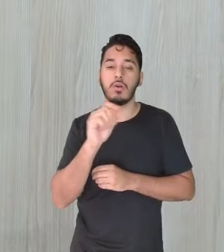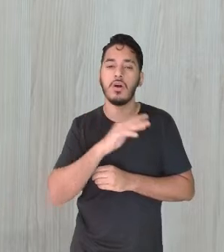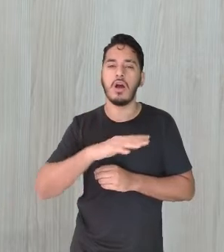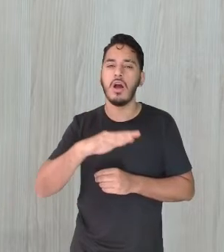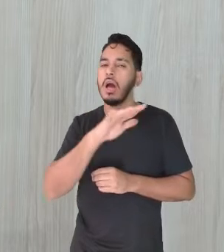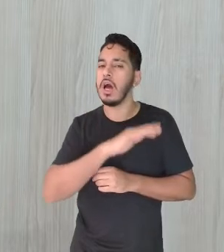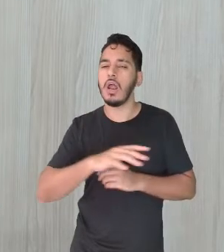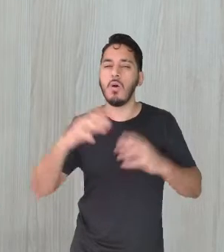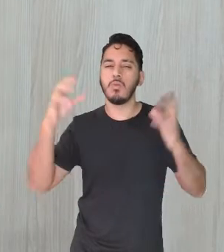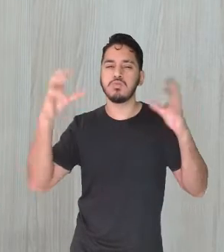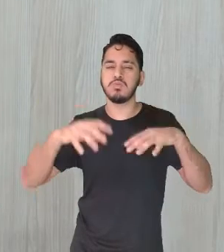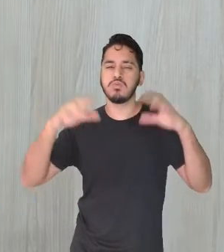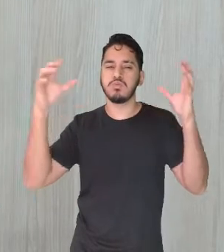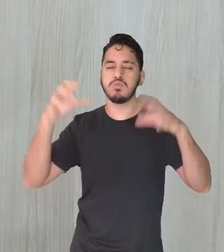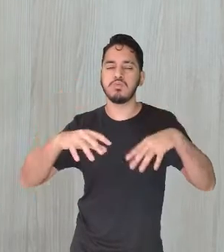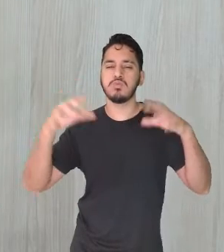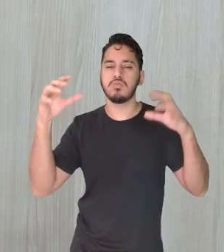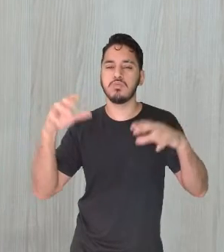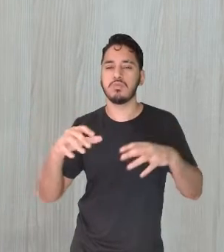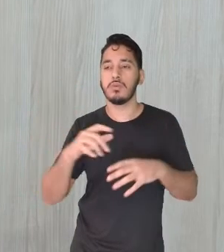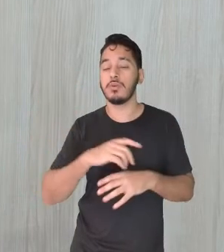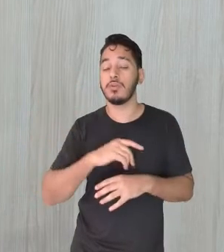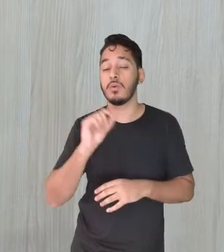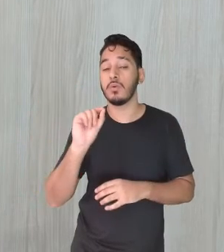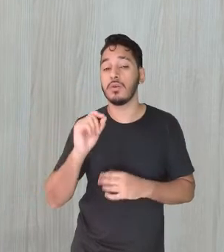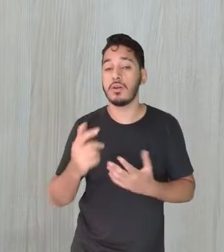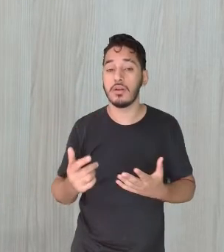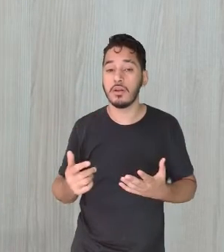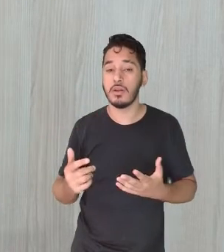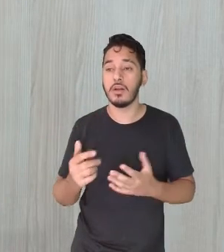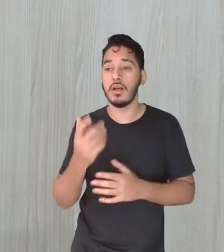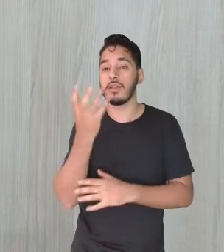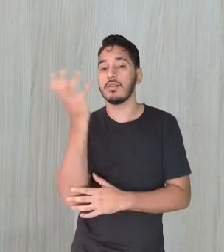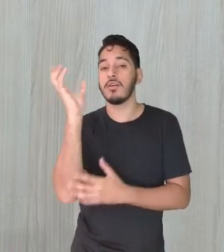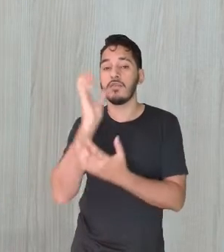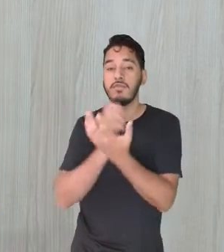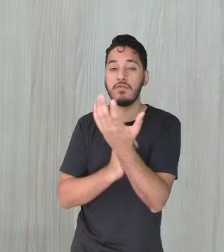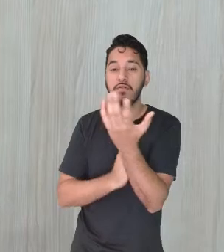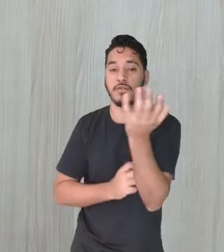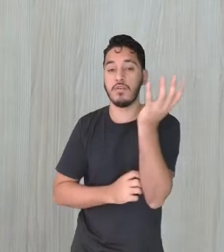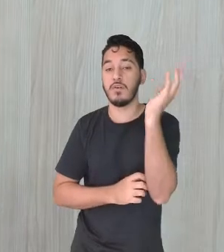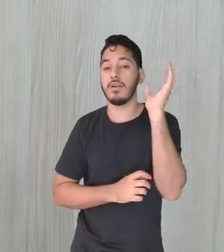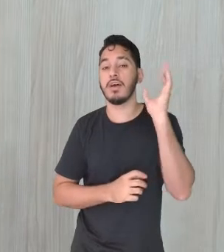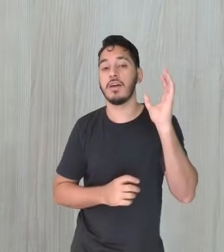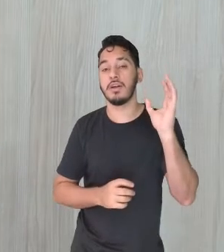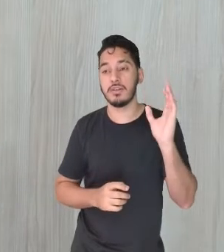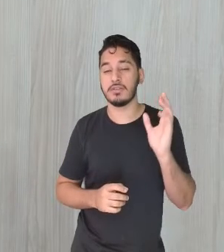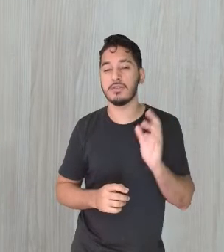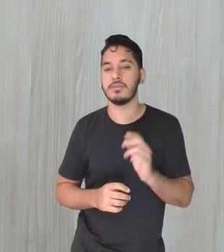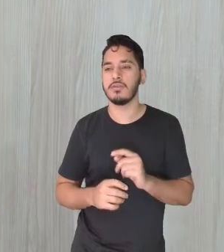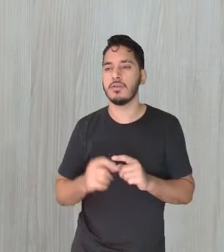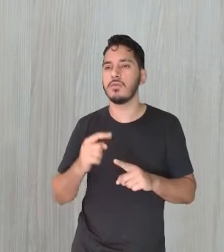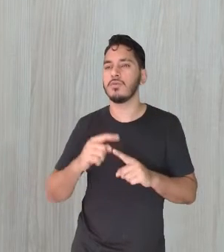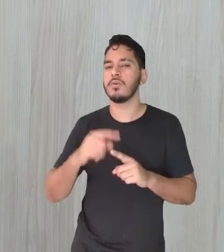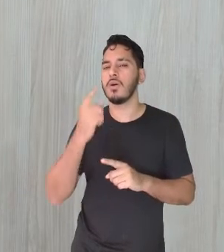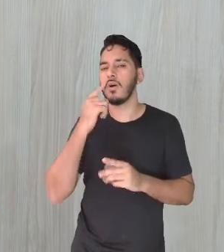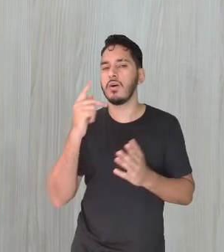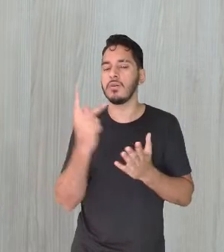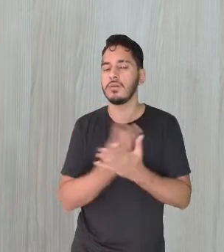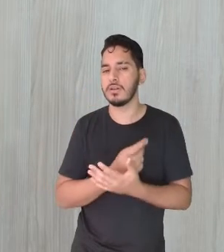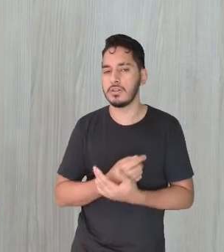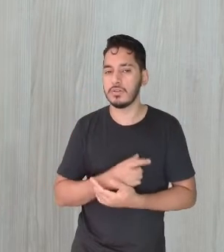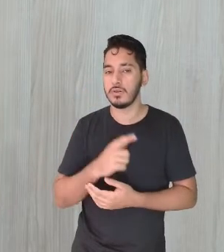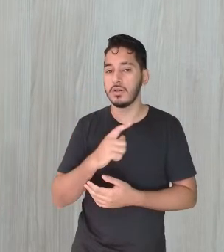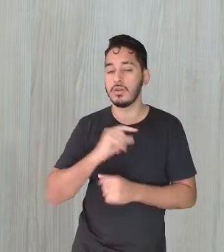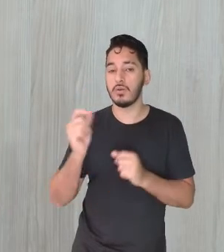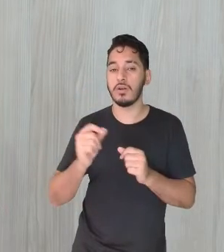bem abundante. Aí a gente tem a questão da floresta amazônica, porque, ó, olha, Sabino, o que é que acontece com a floresta? Ó, como ela